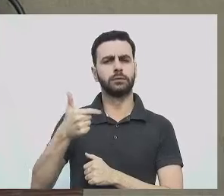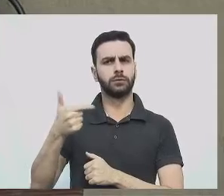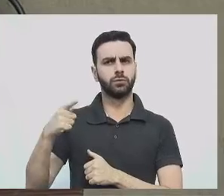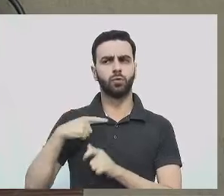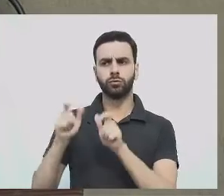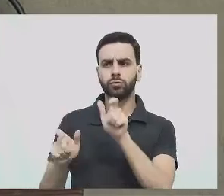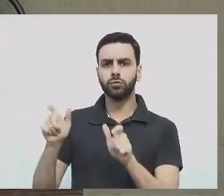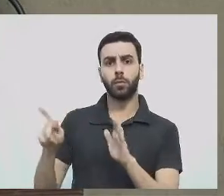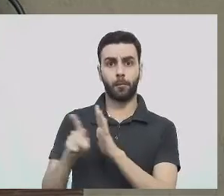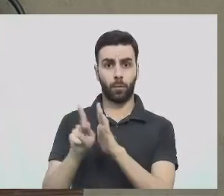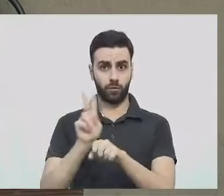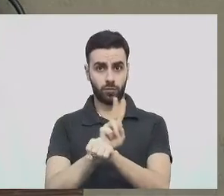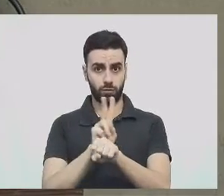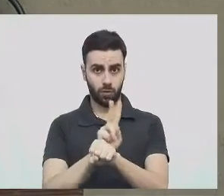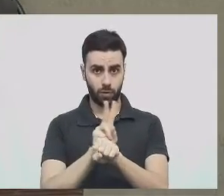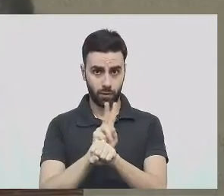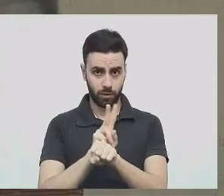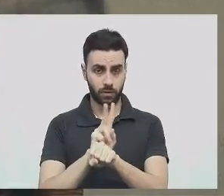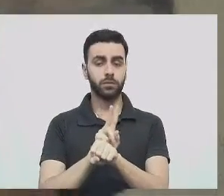cidadãos de Viçosa,